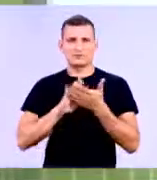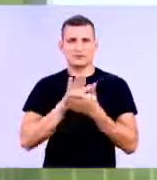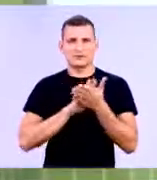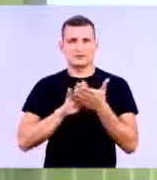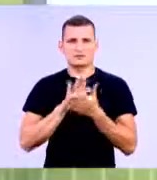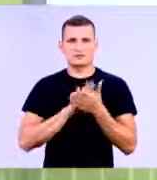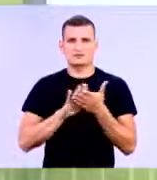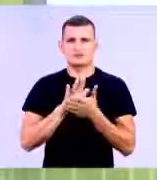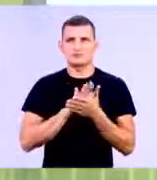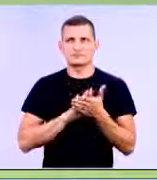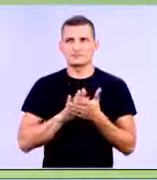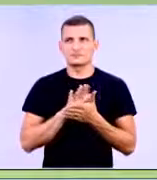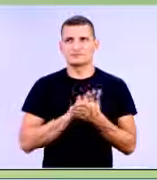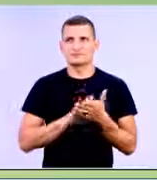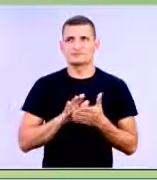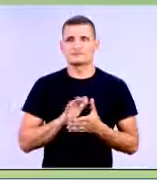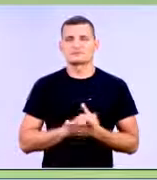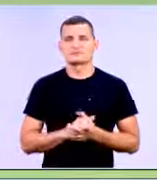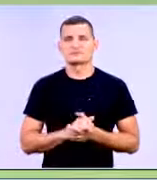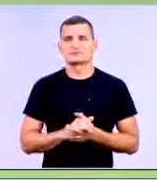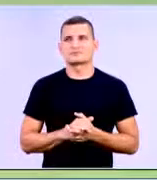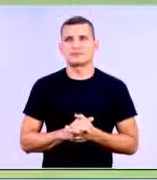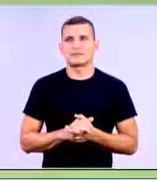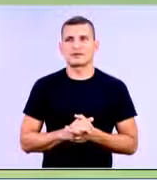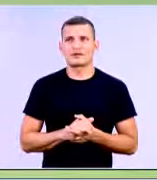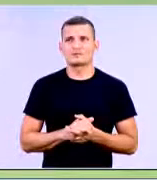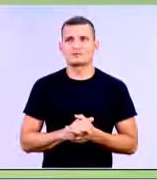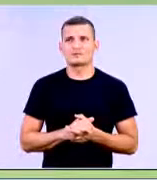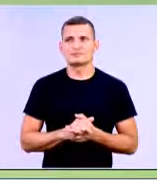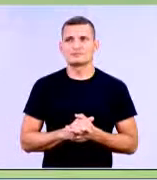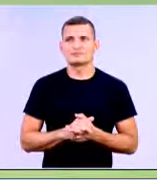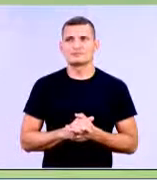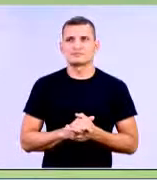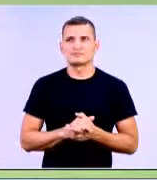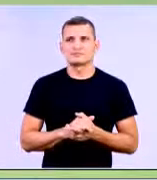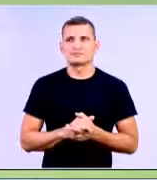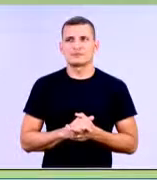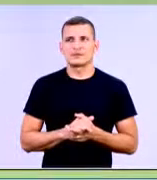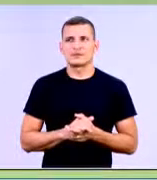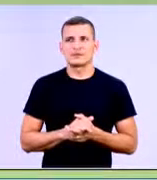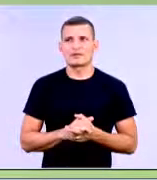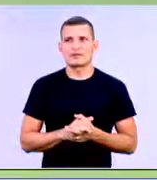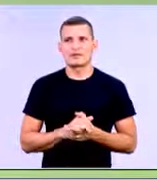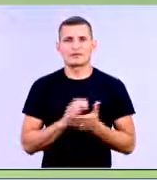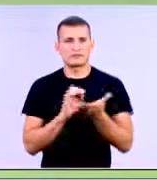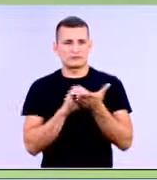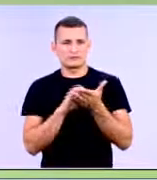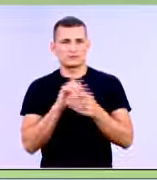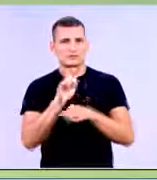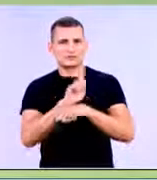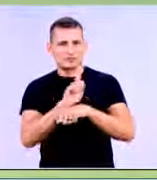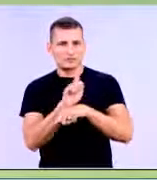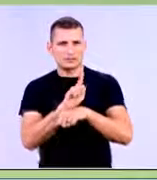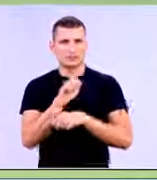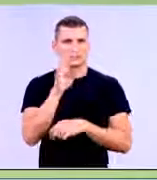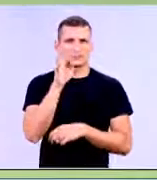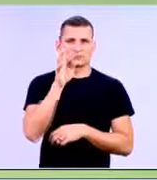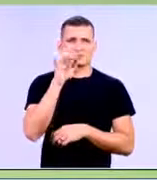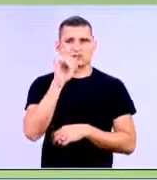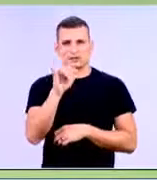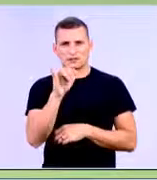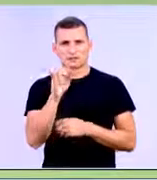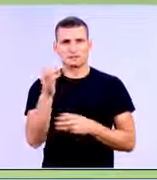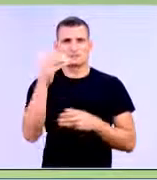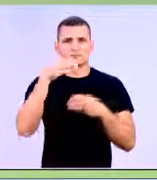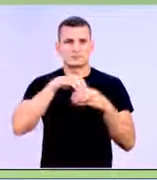é, professor? Isso é grave, tá? Aqui nós temos a indefinição de uma gerência de TI para